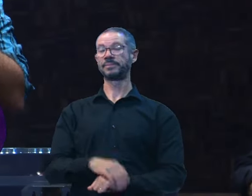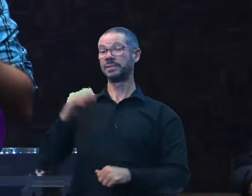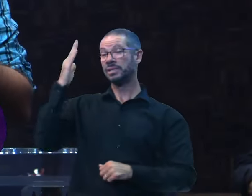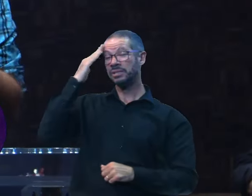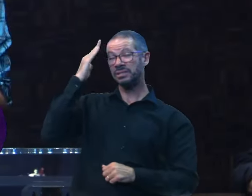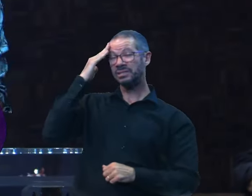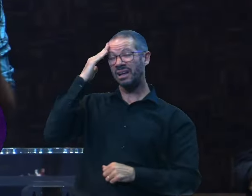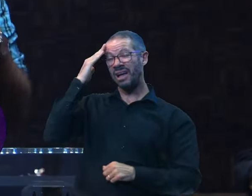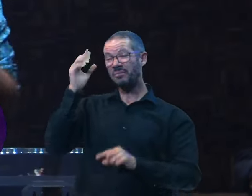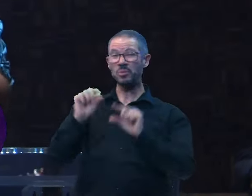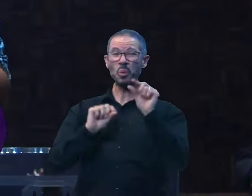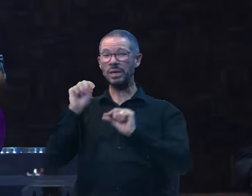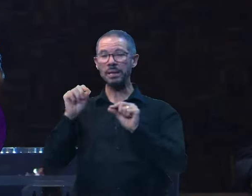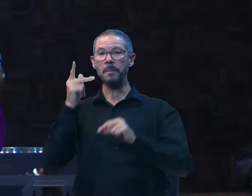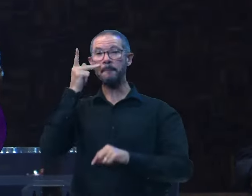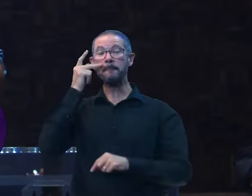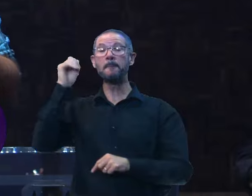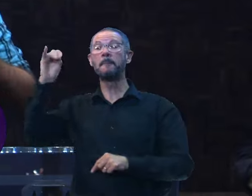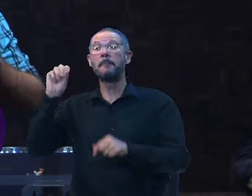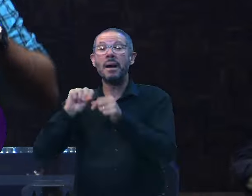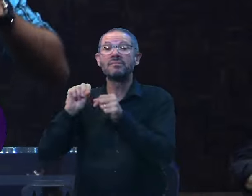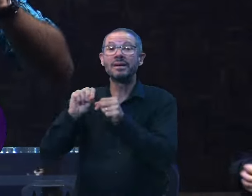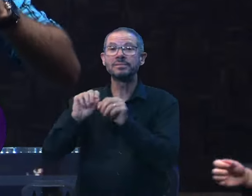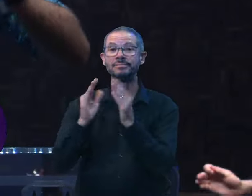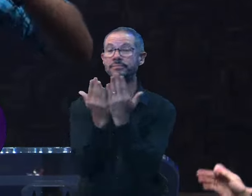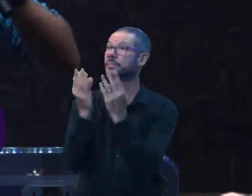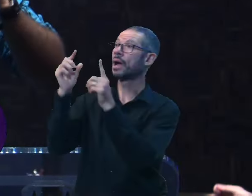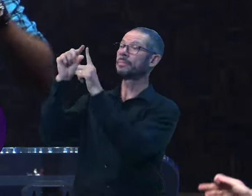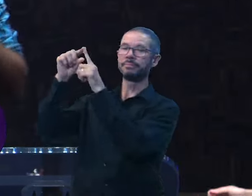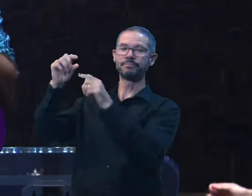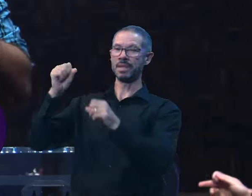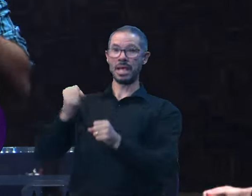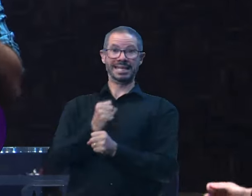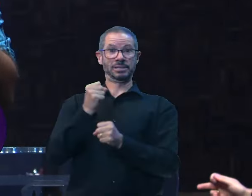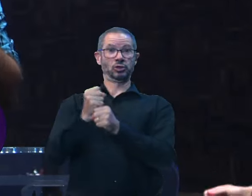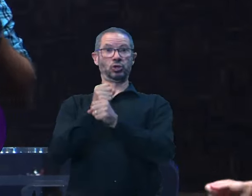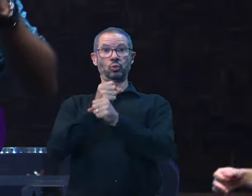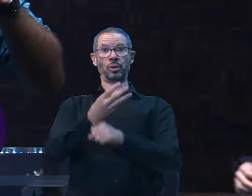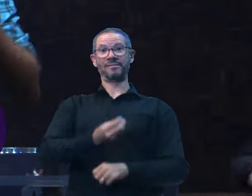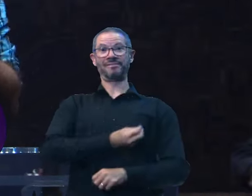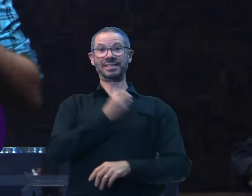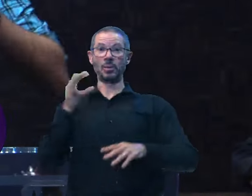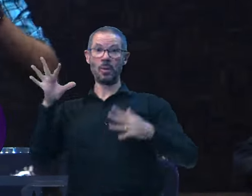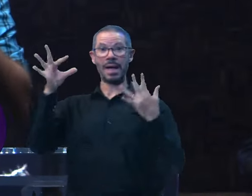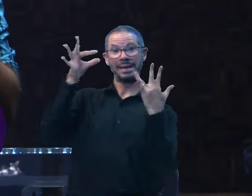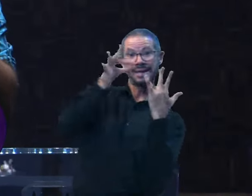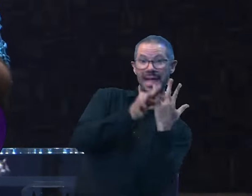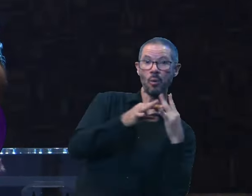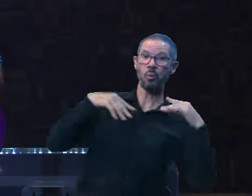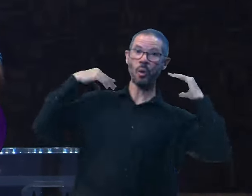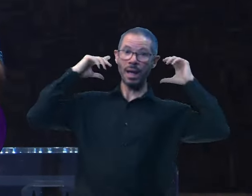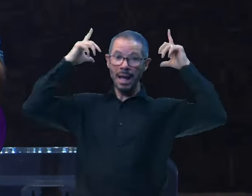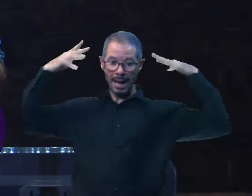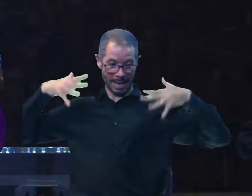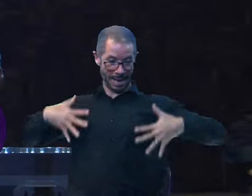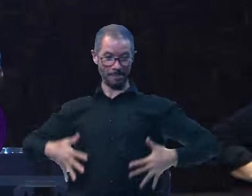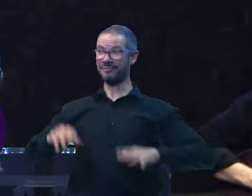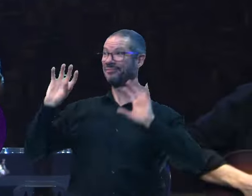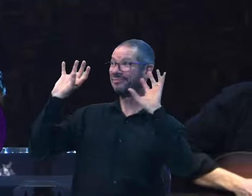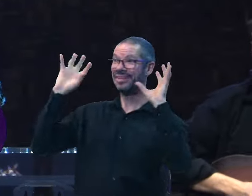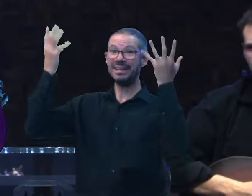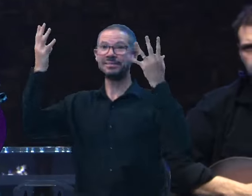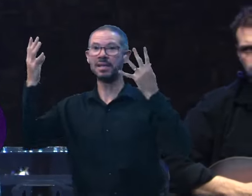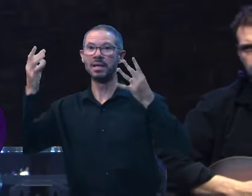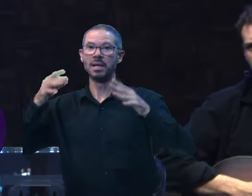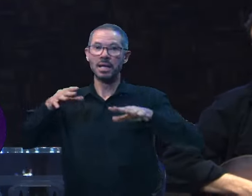Sabe o que aquele pai faz? A Bíblia fala que ele restitui várias coisas na vida: o anel, a capa, a festa. Mas a Bíblia fala que ele